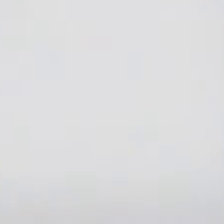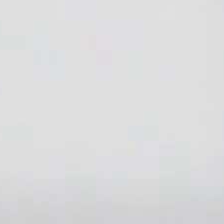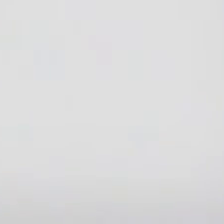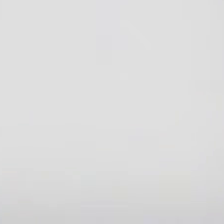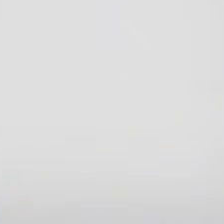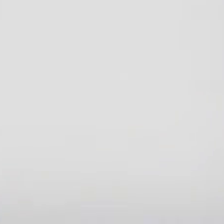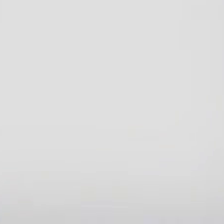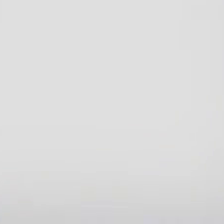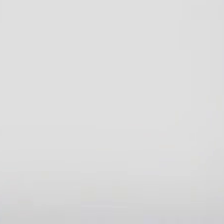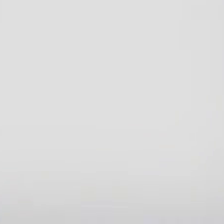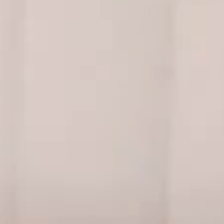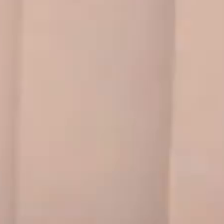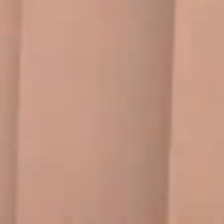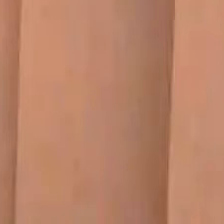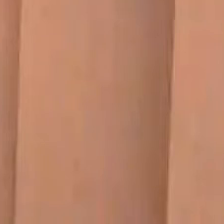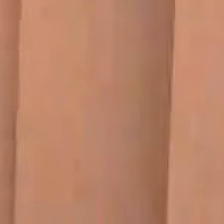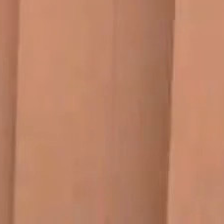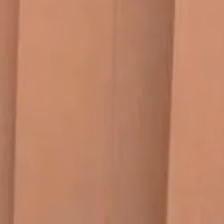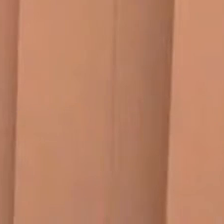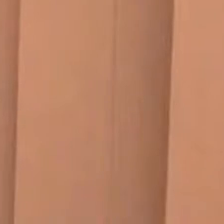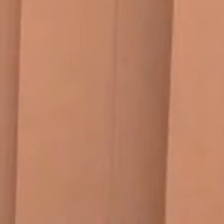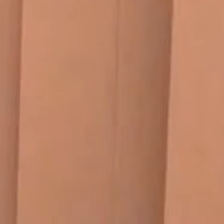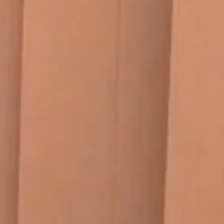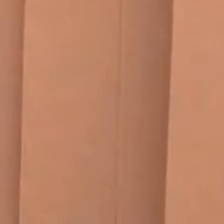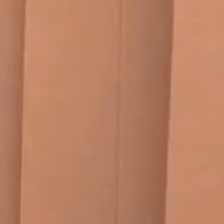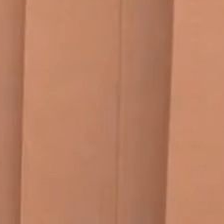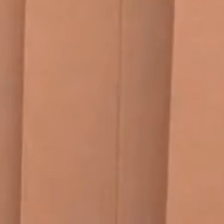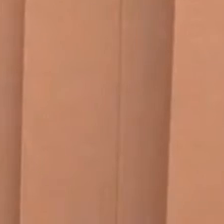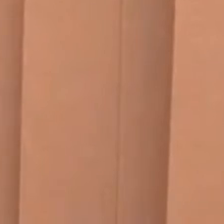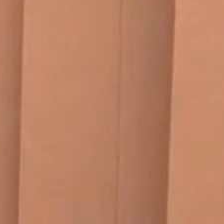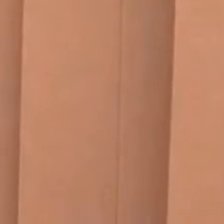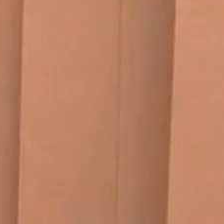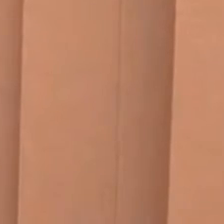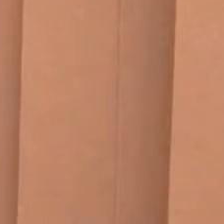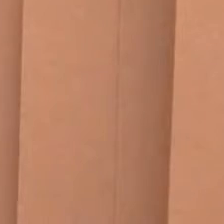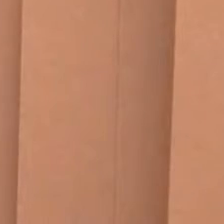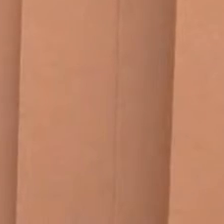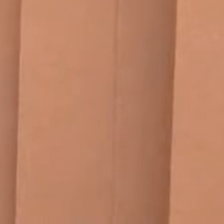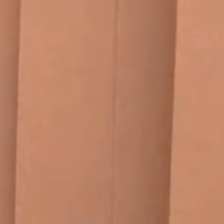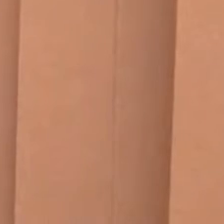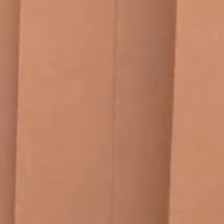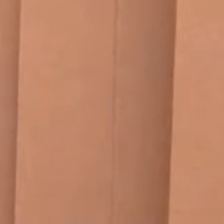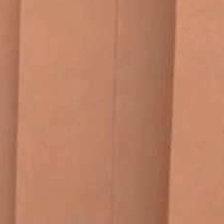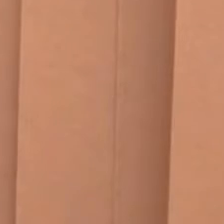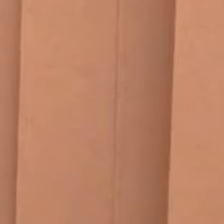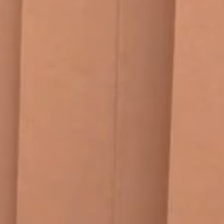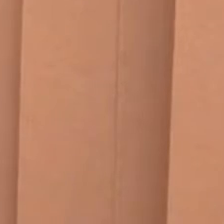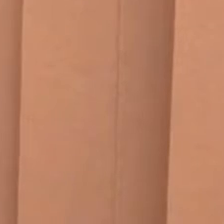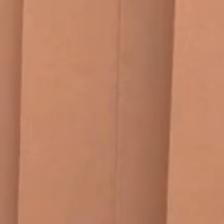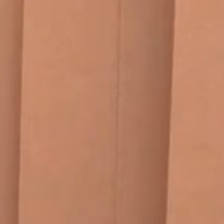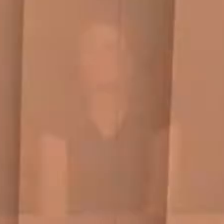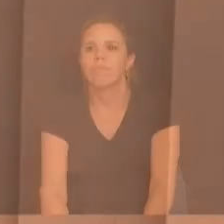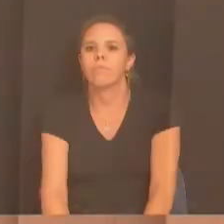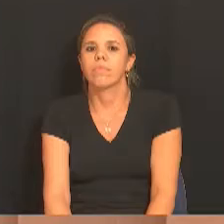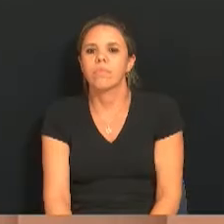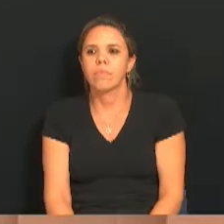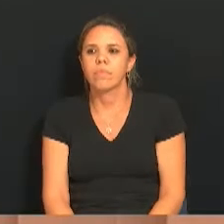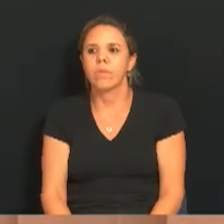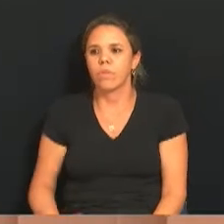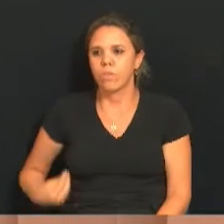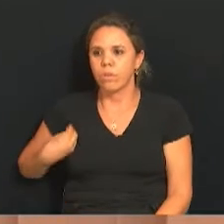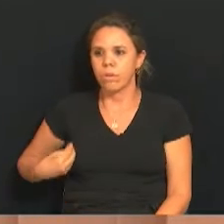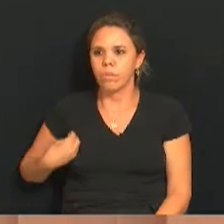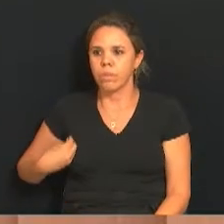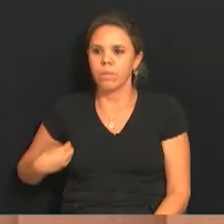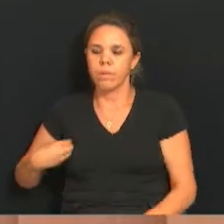TV Câmara, Campinas. Olá, boa tarde, bem-vindo de volta. Estamos mais uma vez ao vivo aqui na